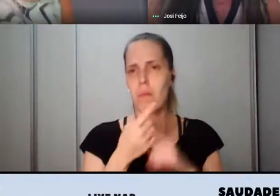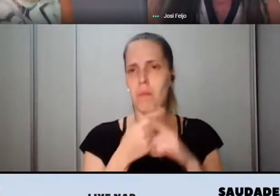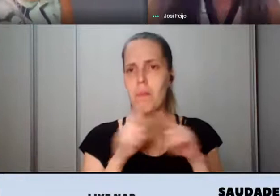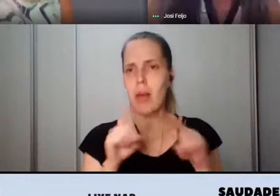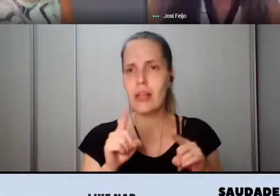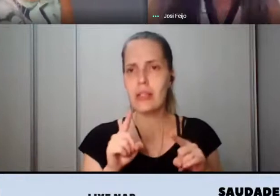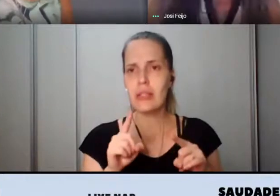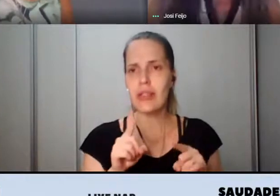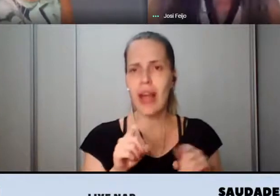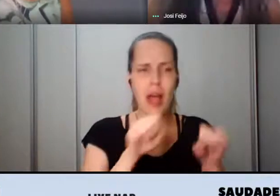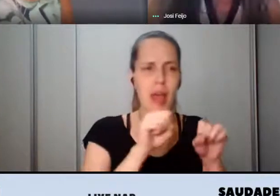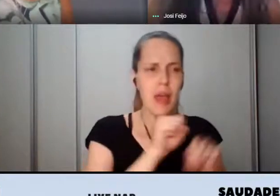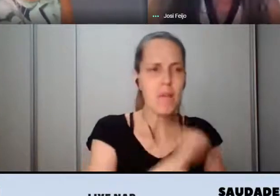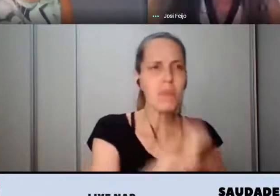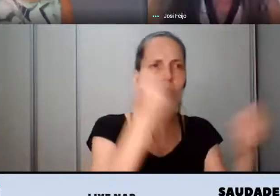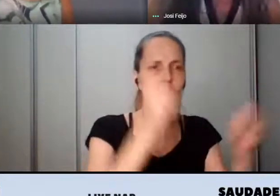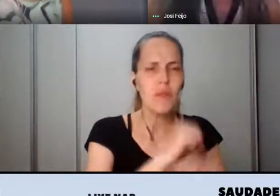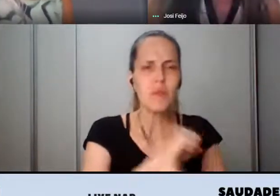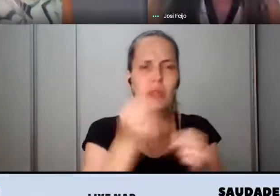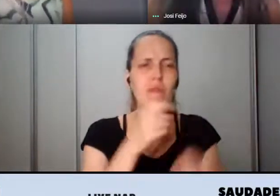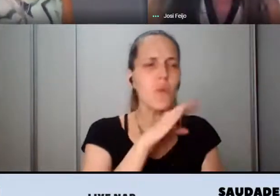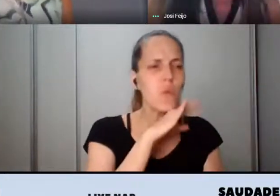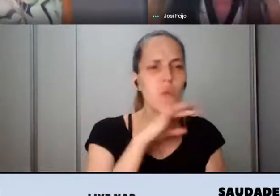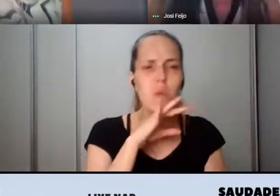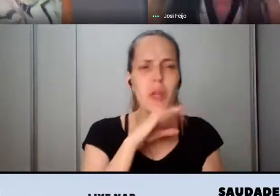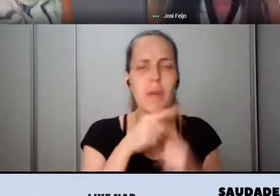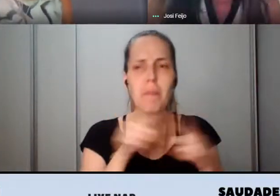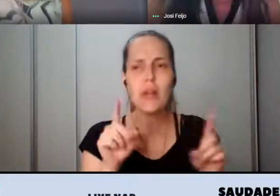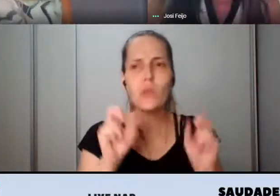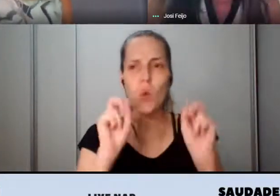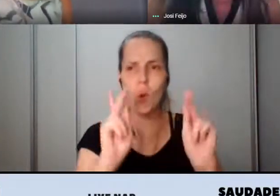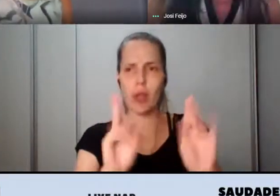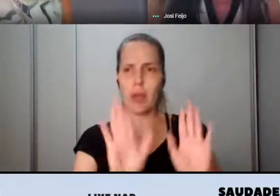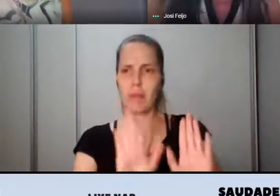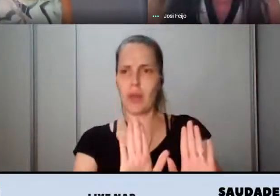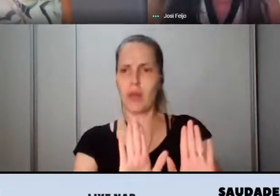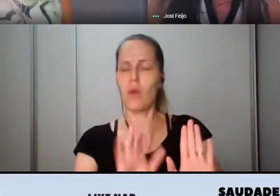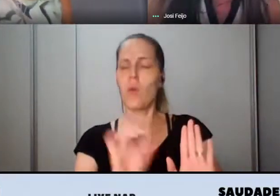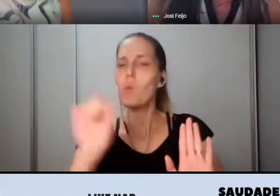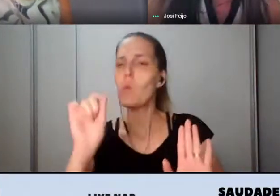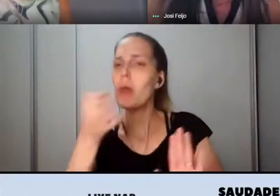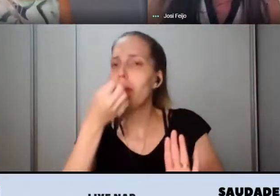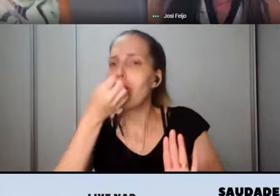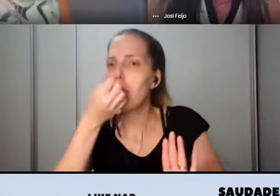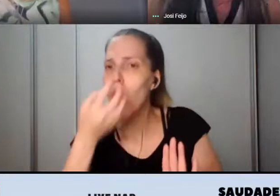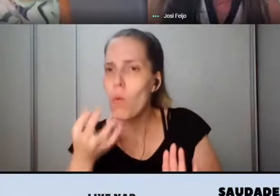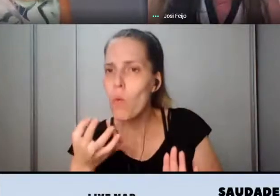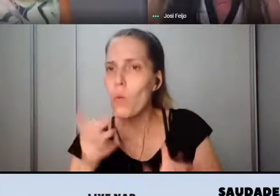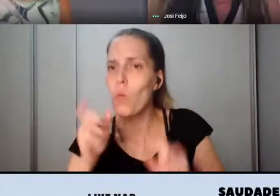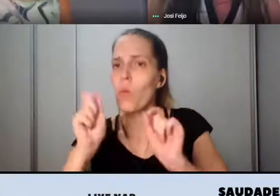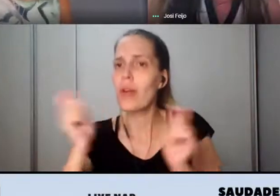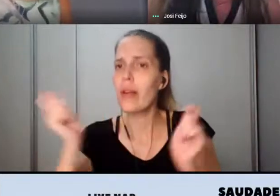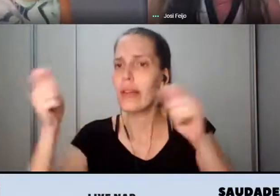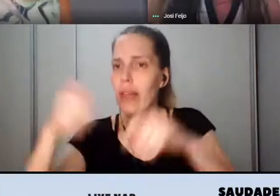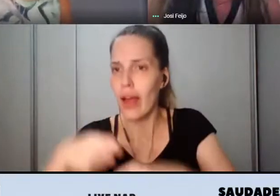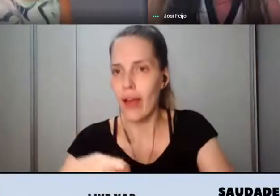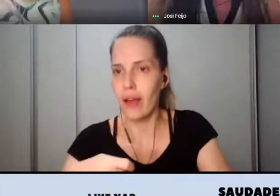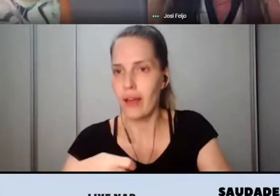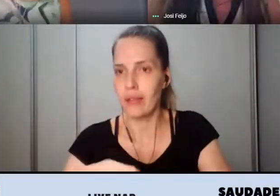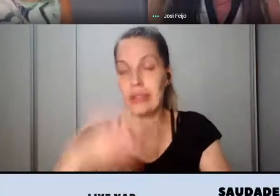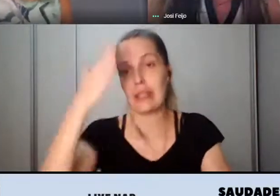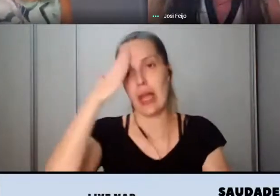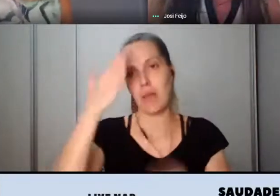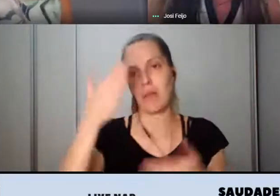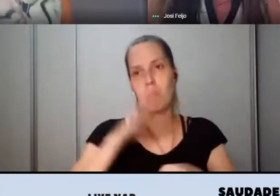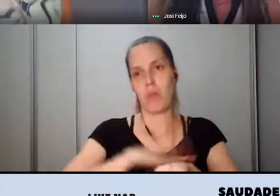Isso é uma coisa que eu já falei em outros momentos, assim. A gente sabe que nesse momento muitas coisas não são possíveis, é